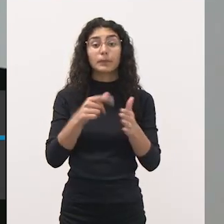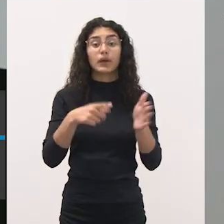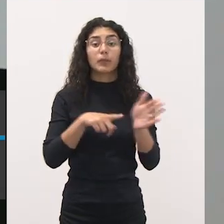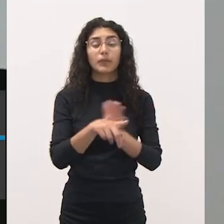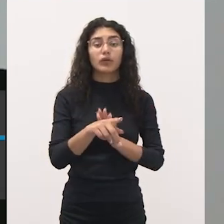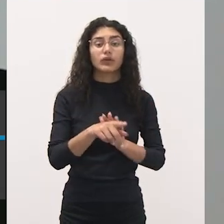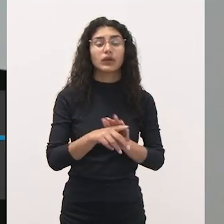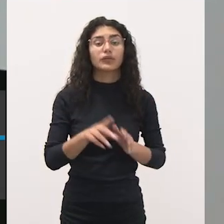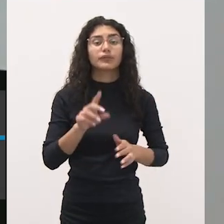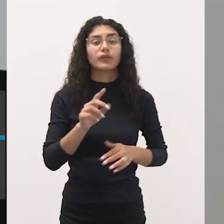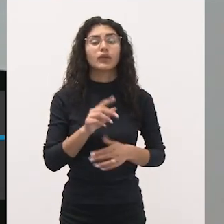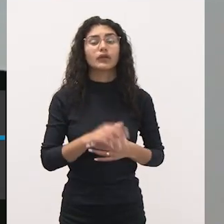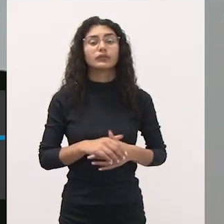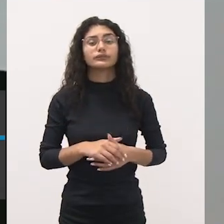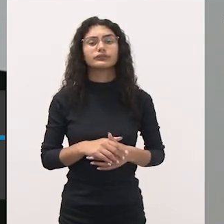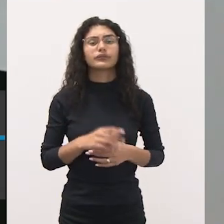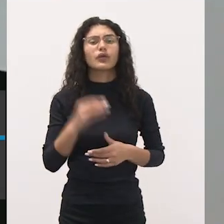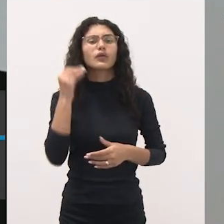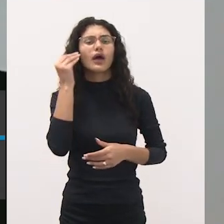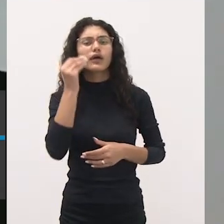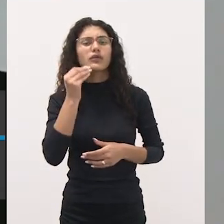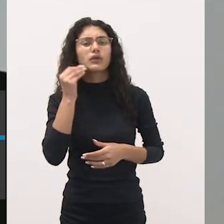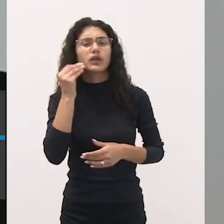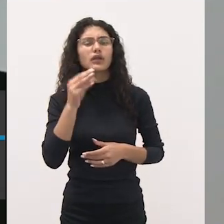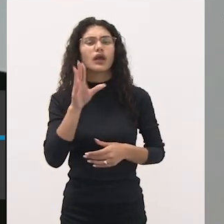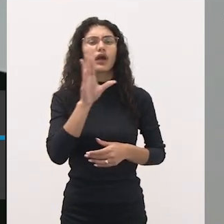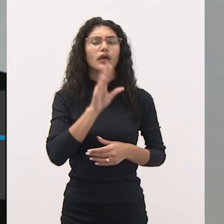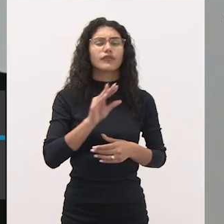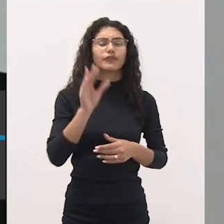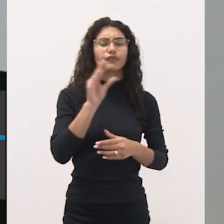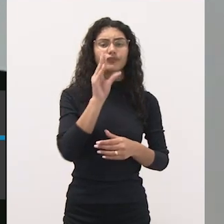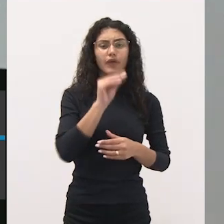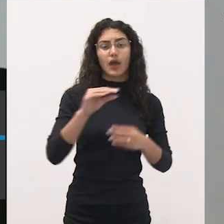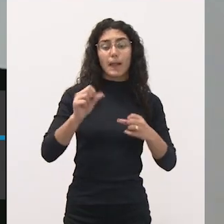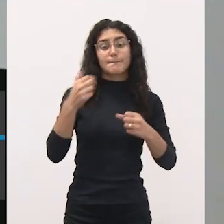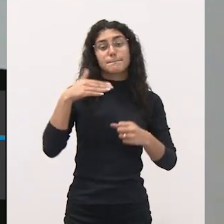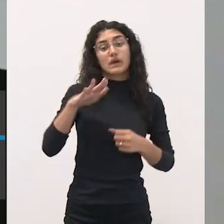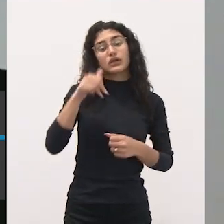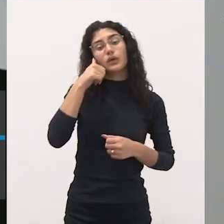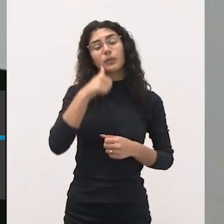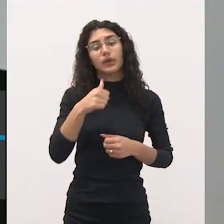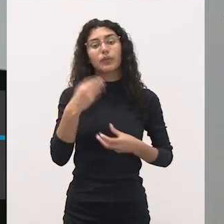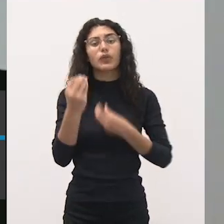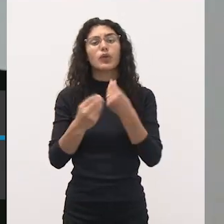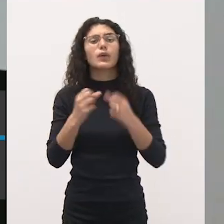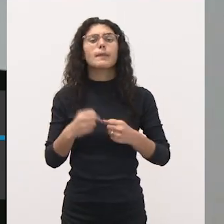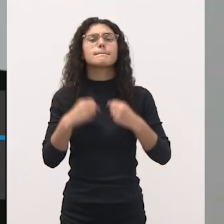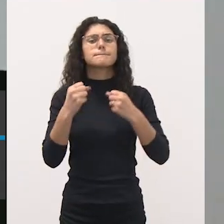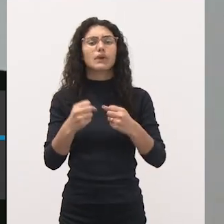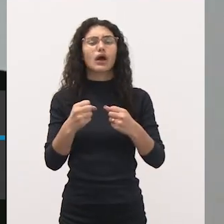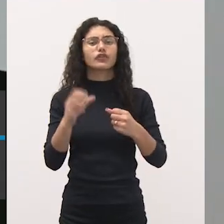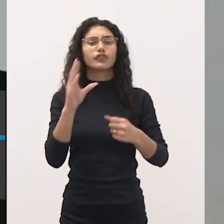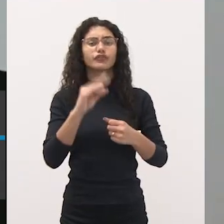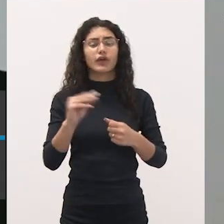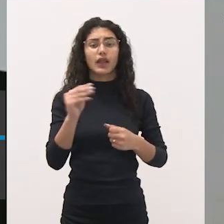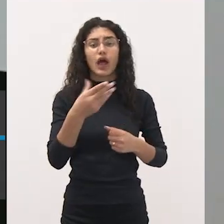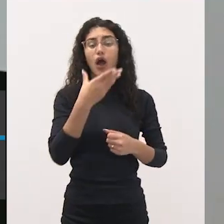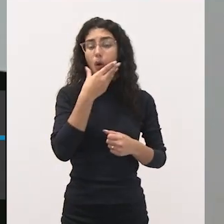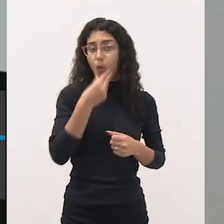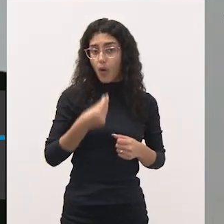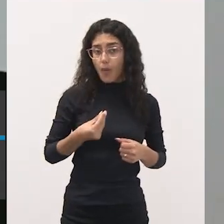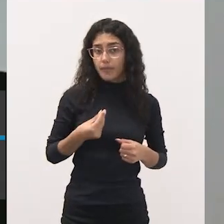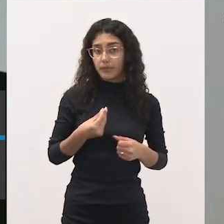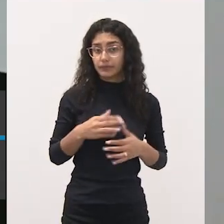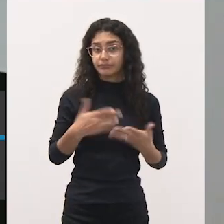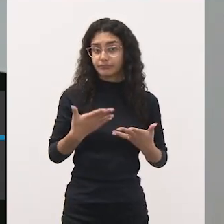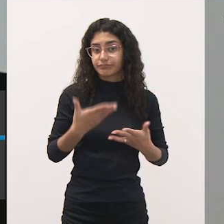doutora Fátima, suas experiências falam essencialmente sobre a mulher. O que poderia nos falar das condições masculinas? Há